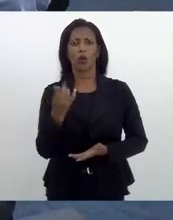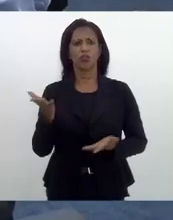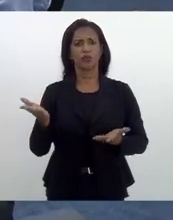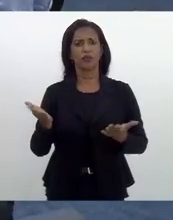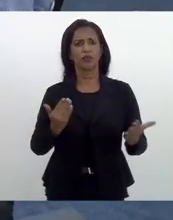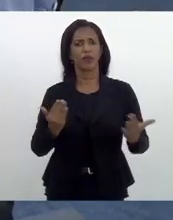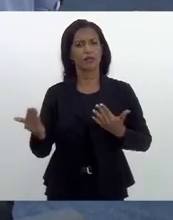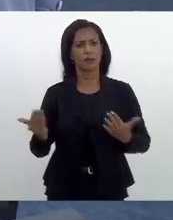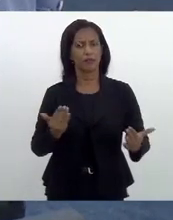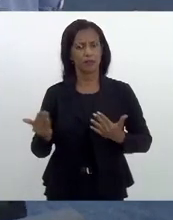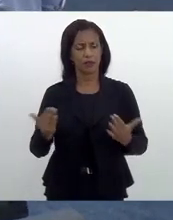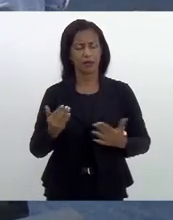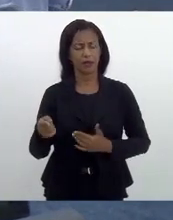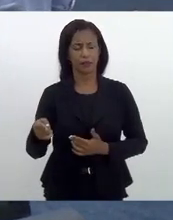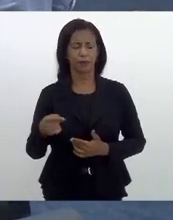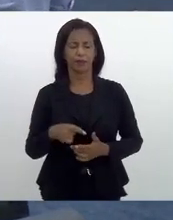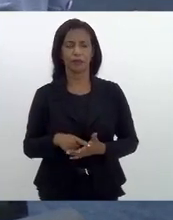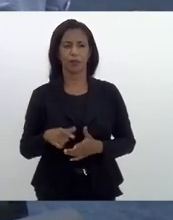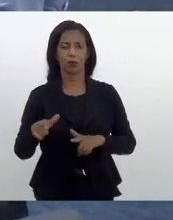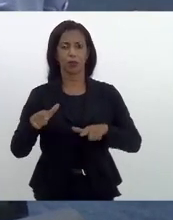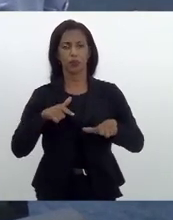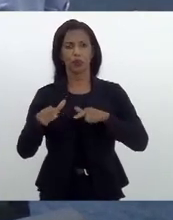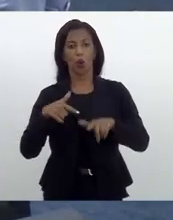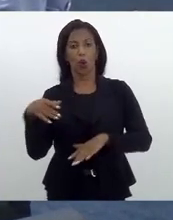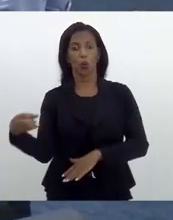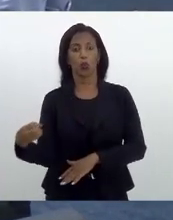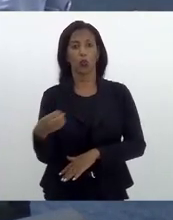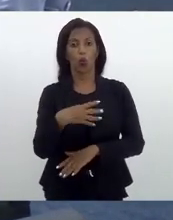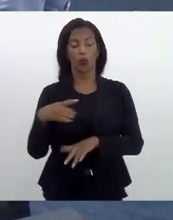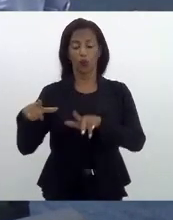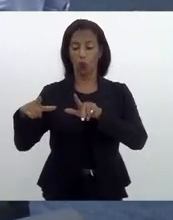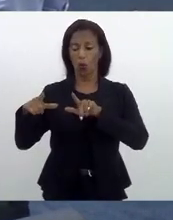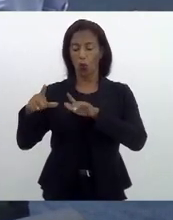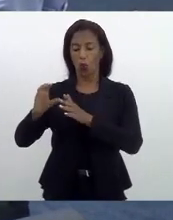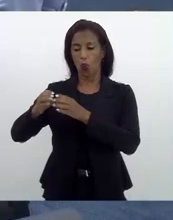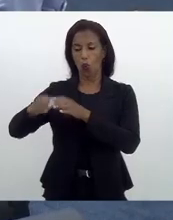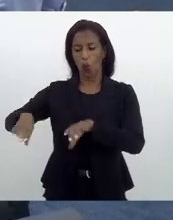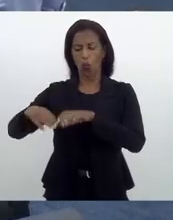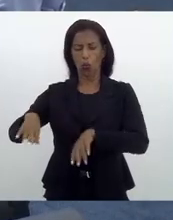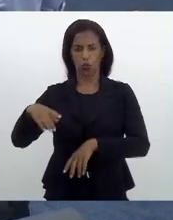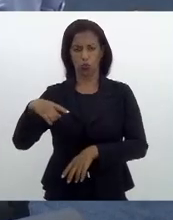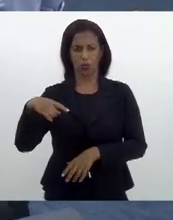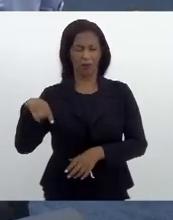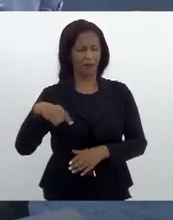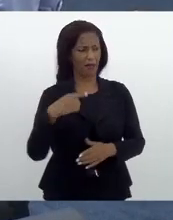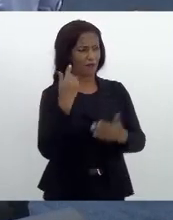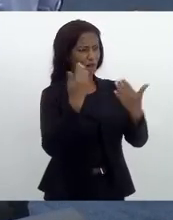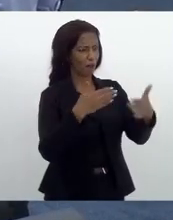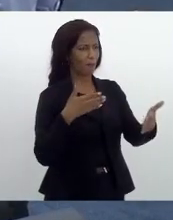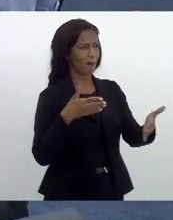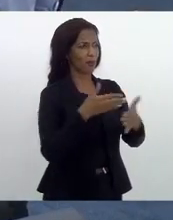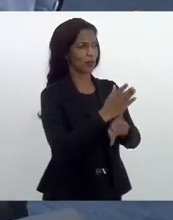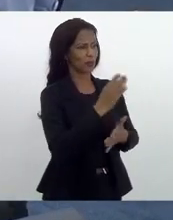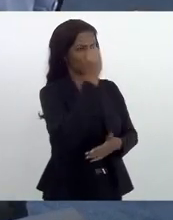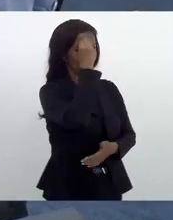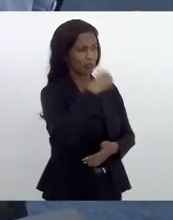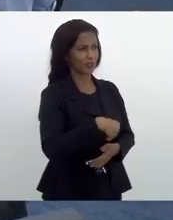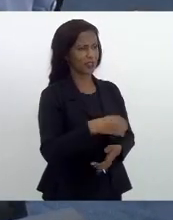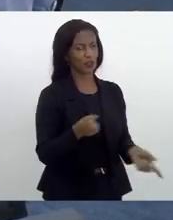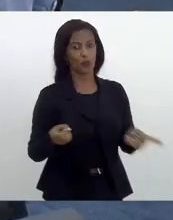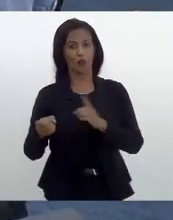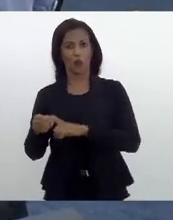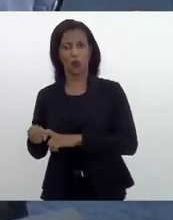essa questão do servidor que optou por um novo concurso que desistiu e voltou. Nós votamos aqui uma lei